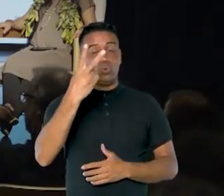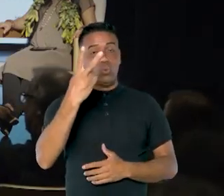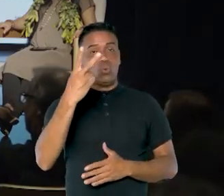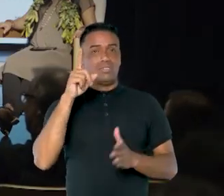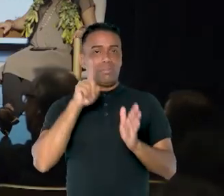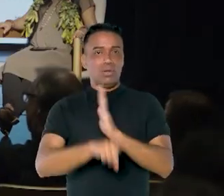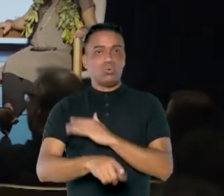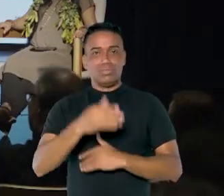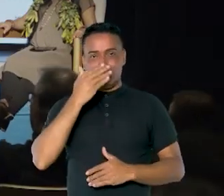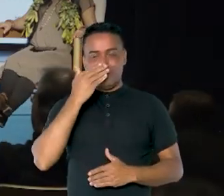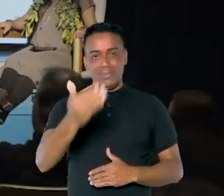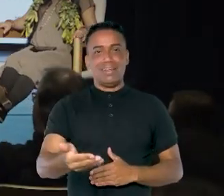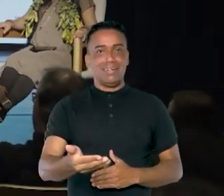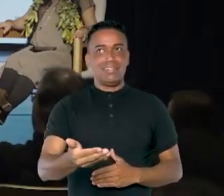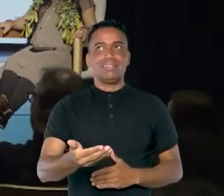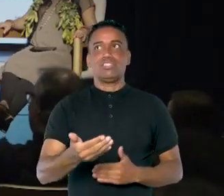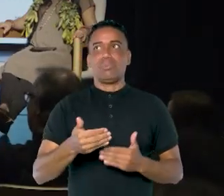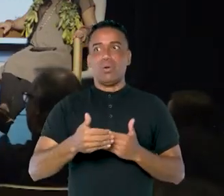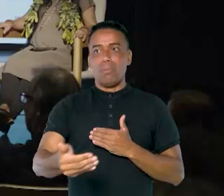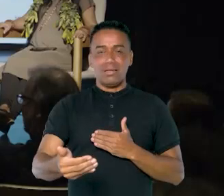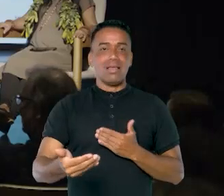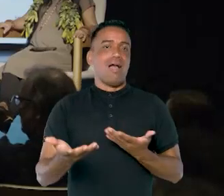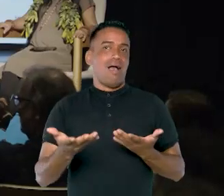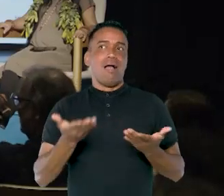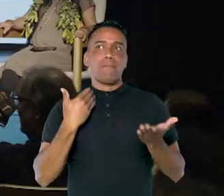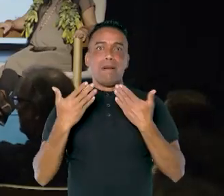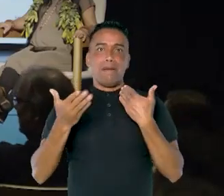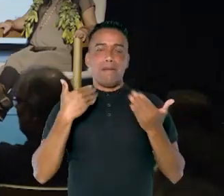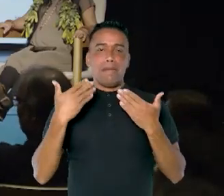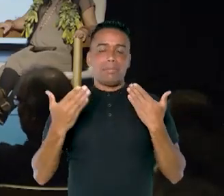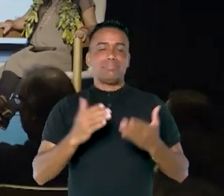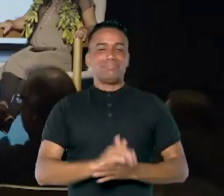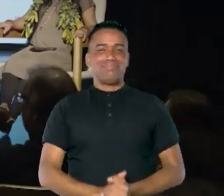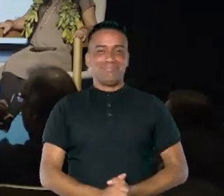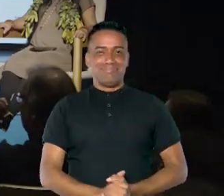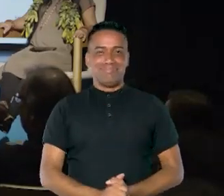na frente, então, para a gente começar essa roda.